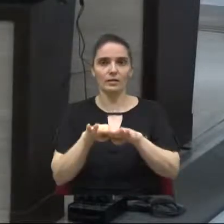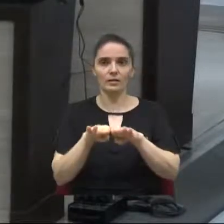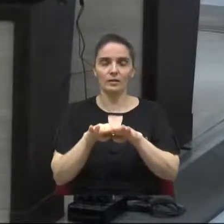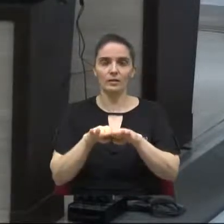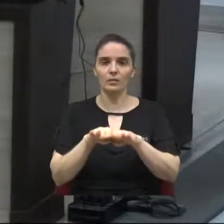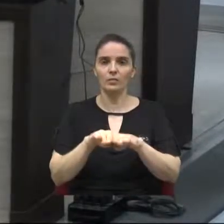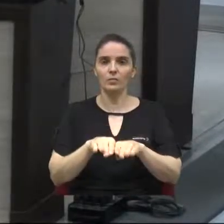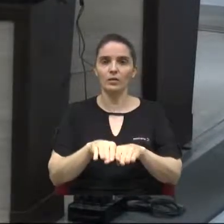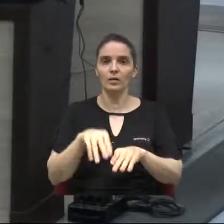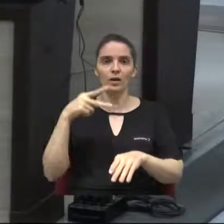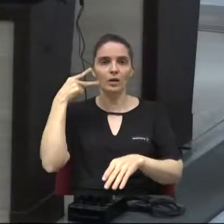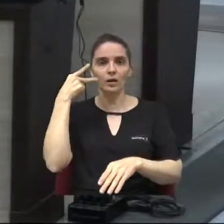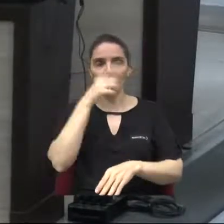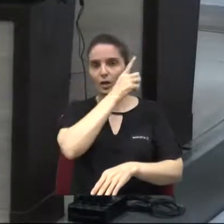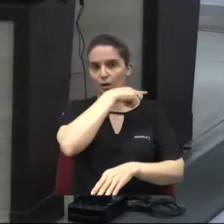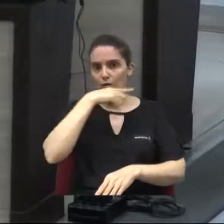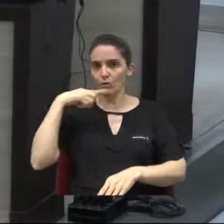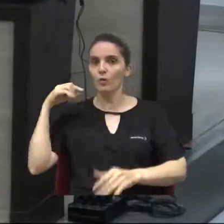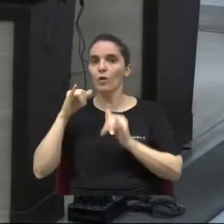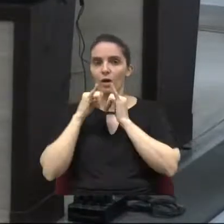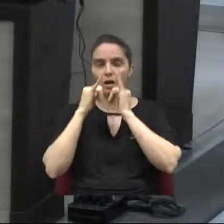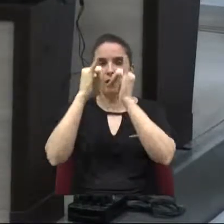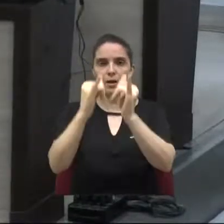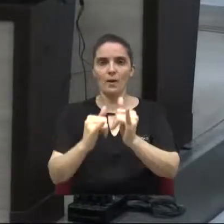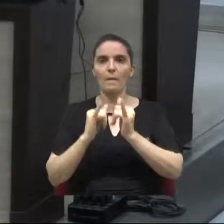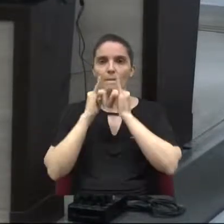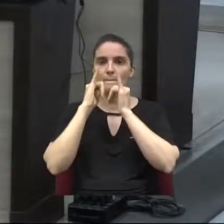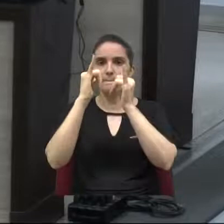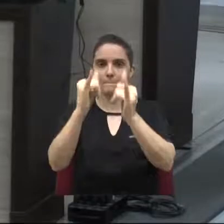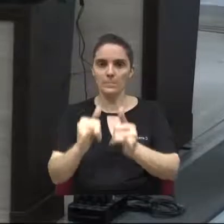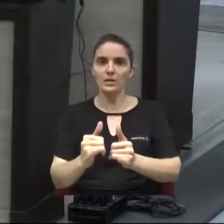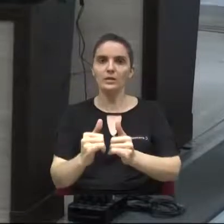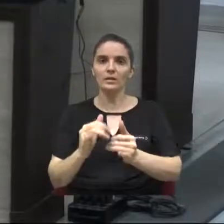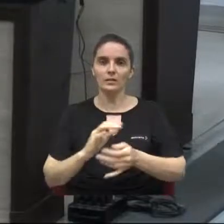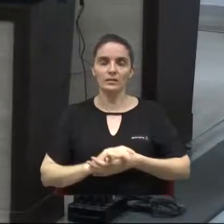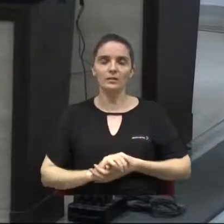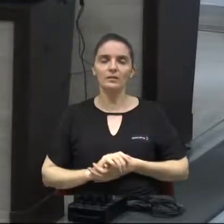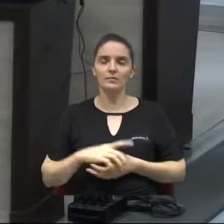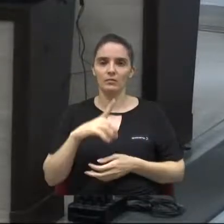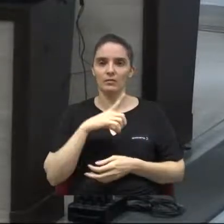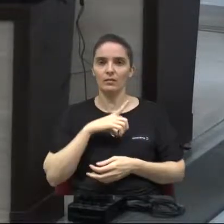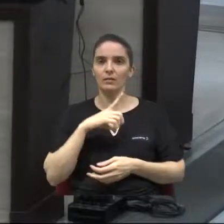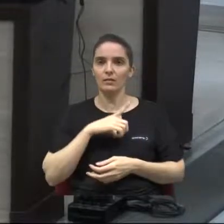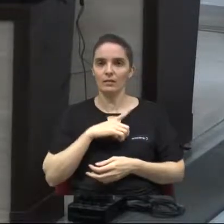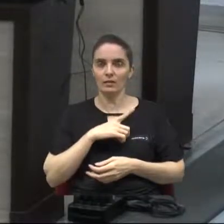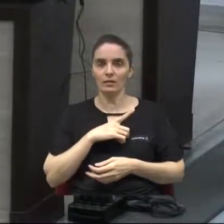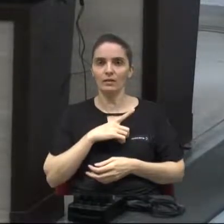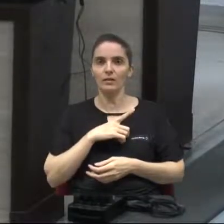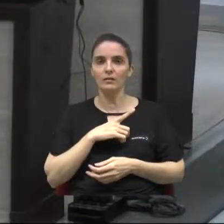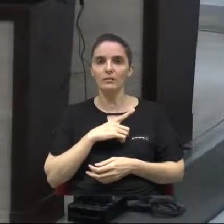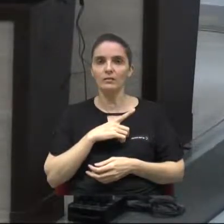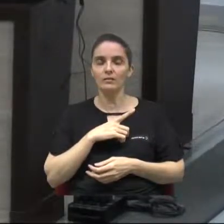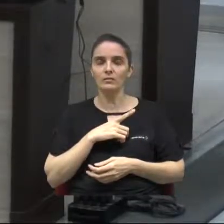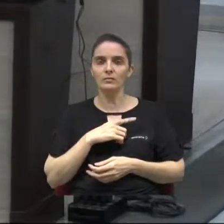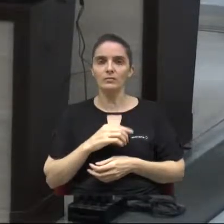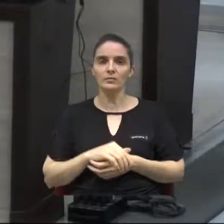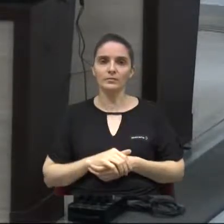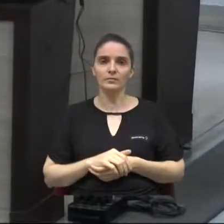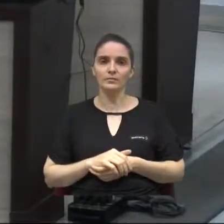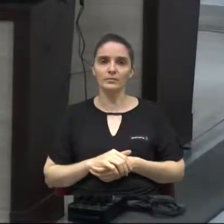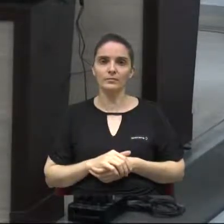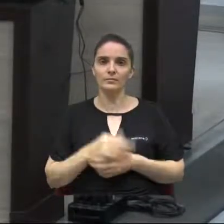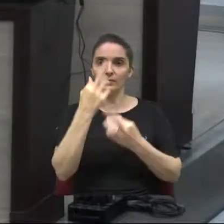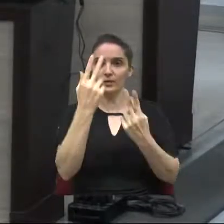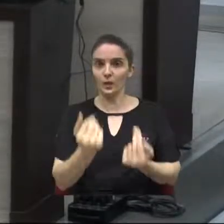Mayra, na campanha dela, ela também registrou alguns materiais, assim como foi solicitado nesse plenário